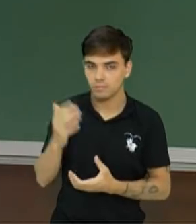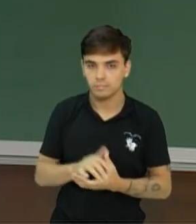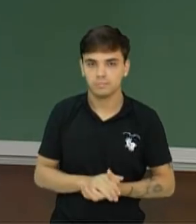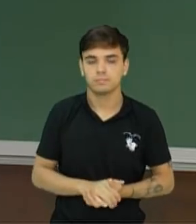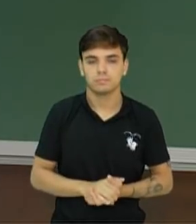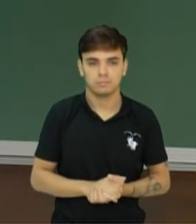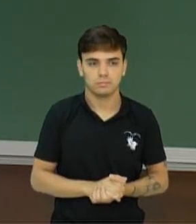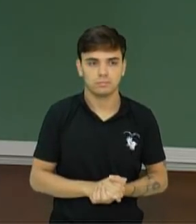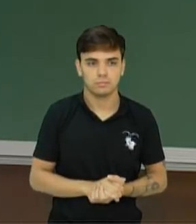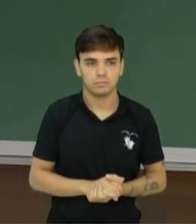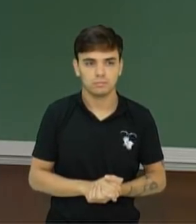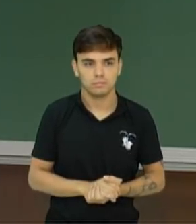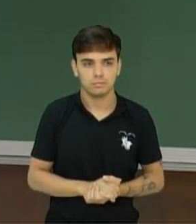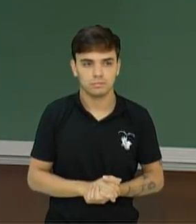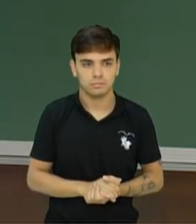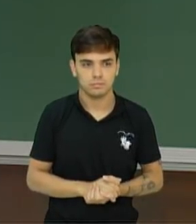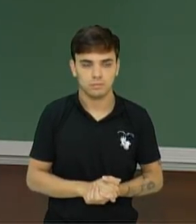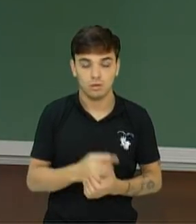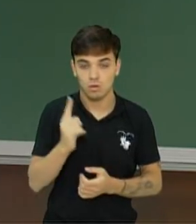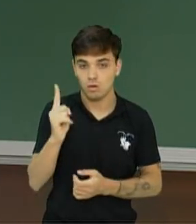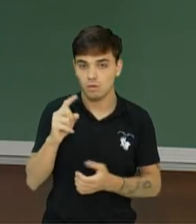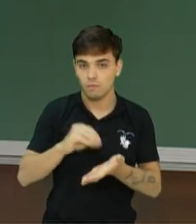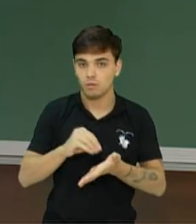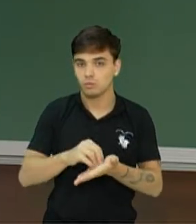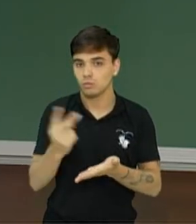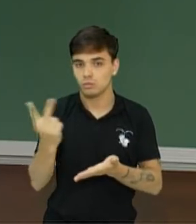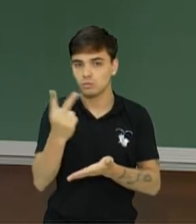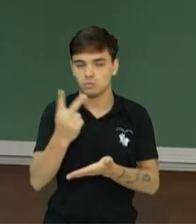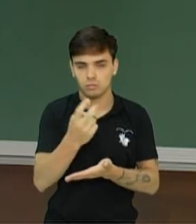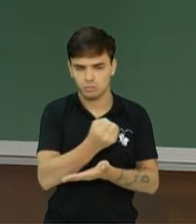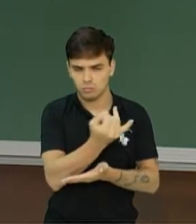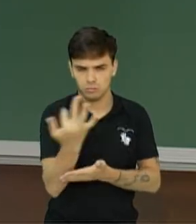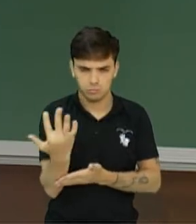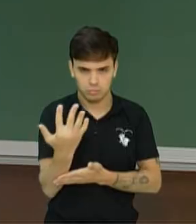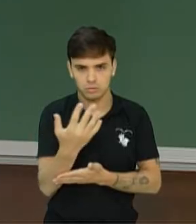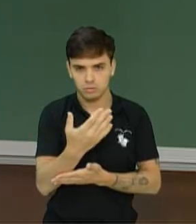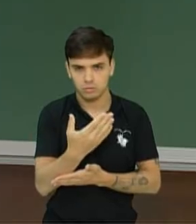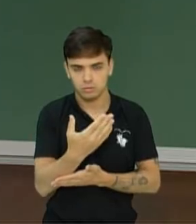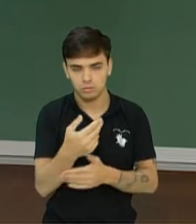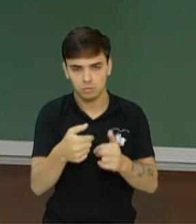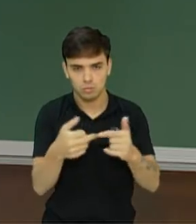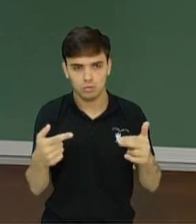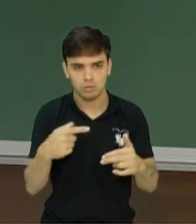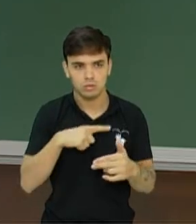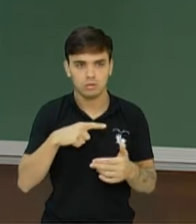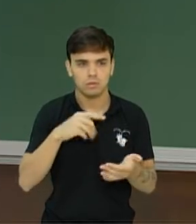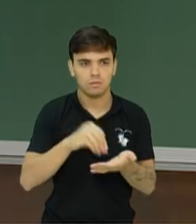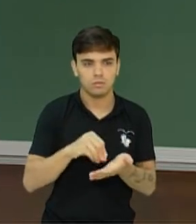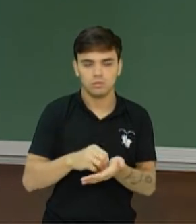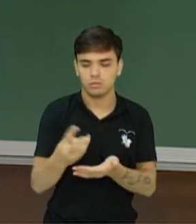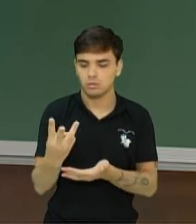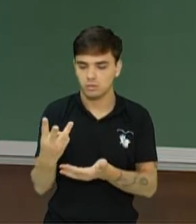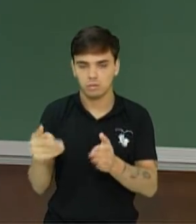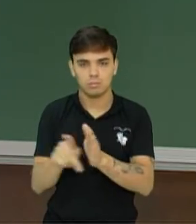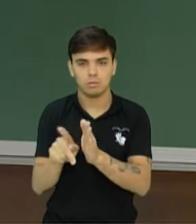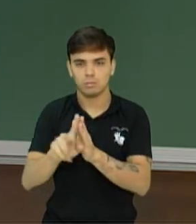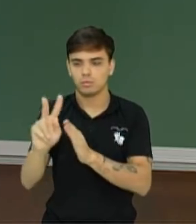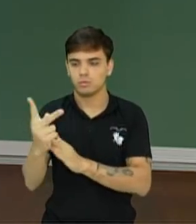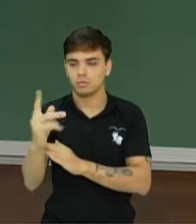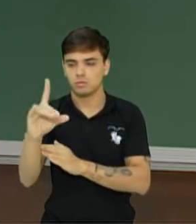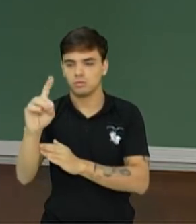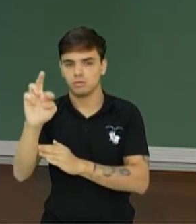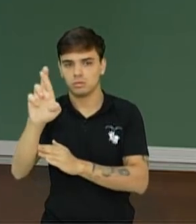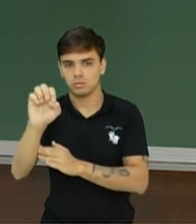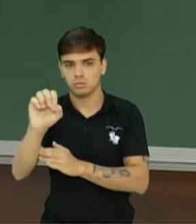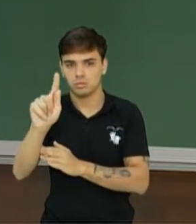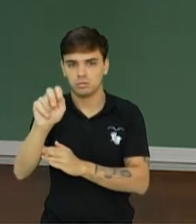citosina. Não esqueçam, aqui faltou duas coisas, algumas coisas. Aqui faltaram 3 pontes de hidrogênio e aqui 2 pontes